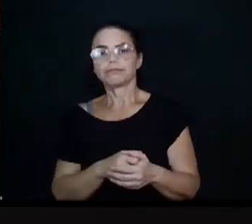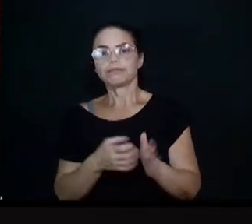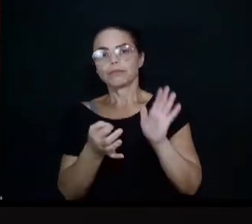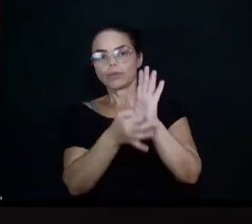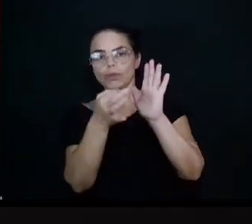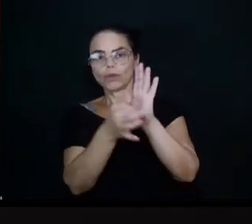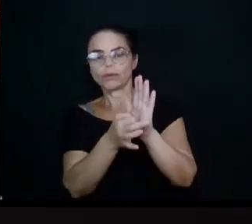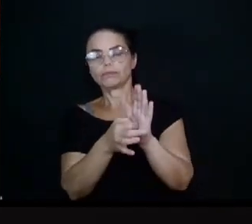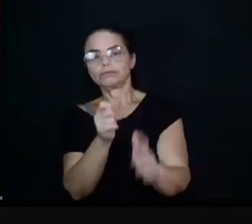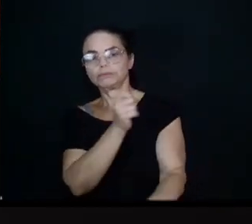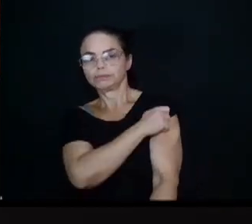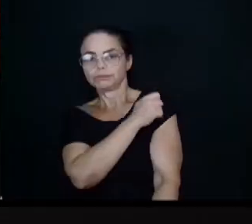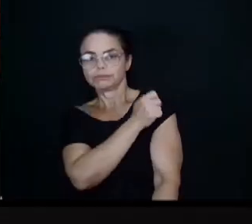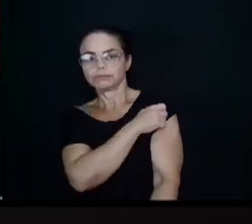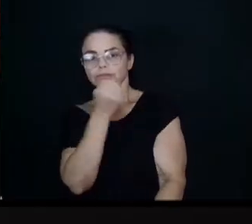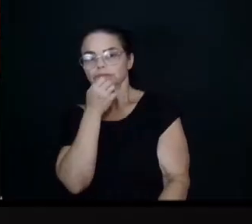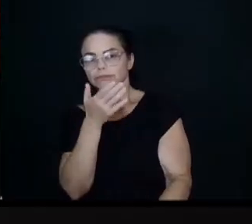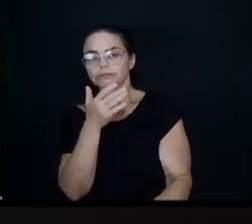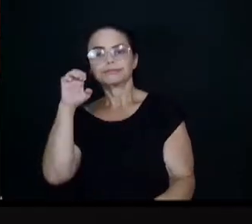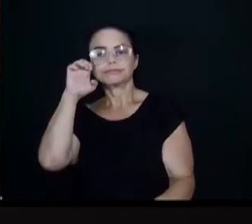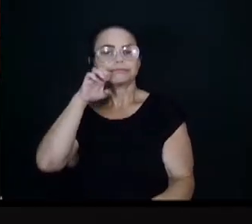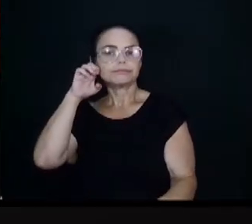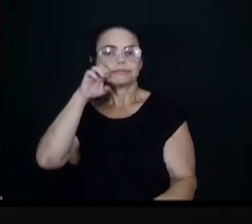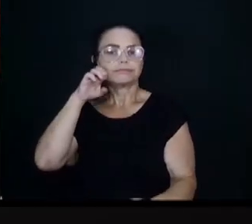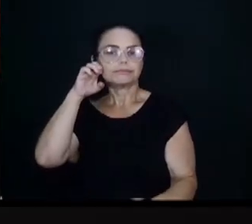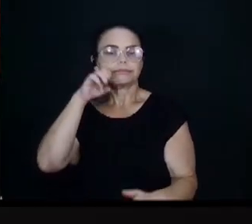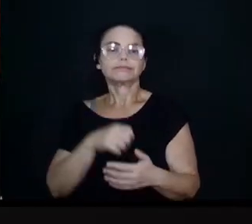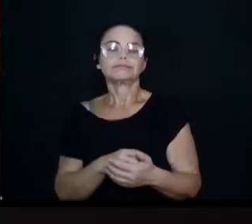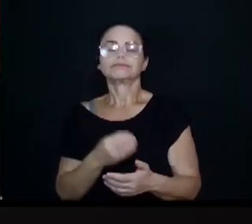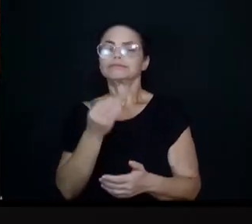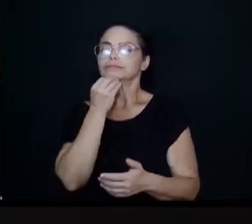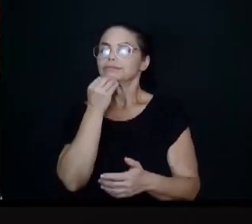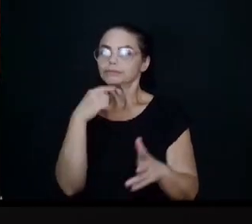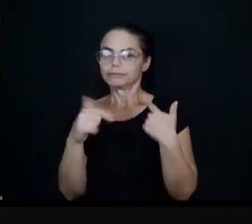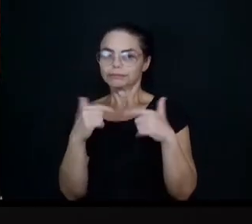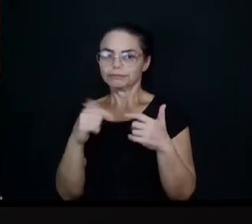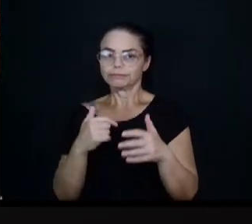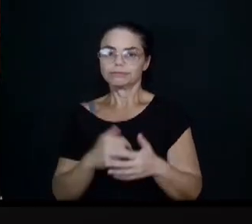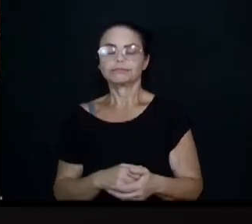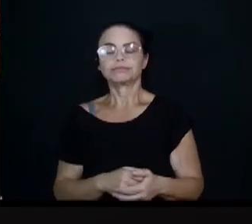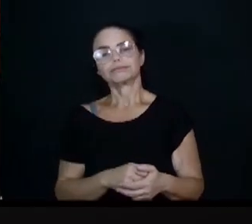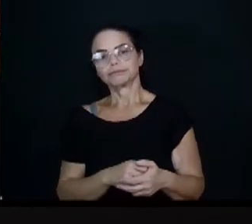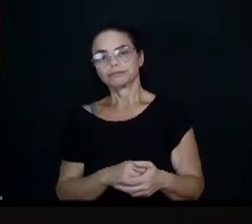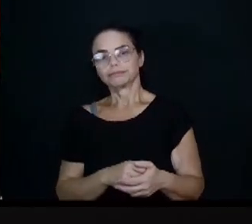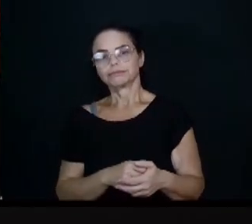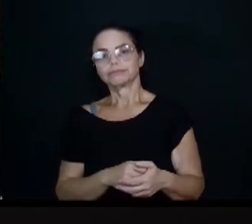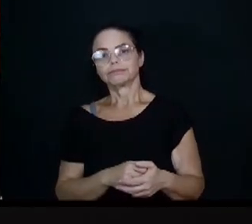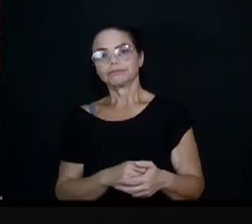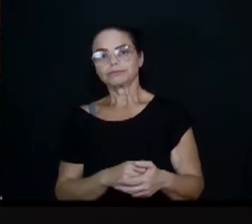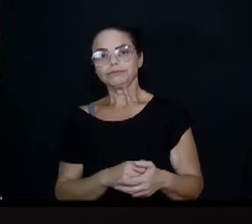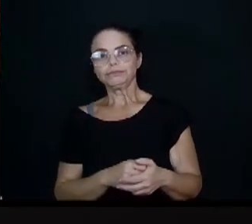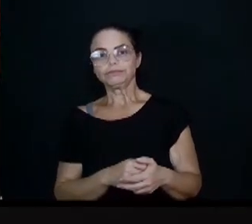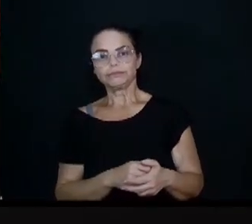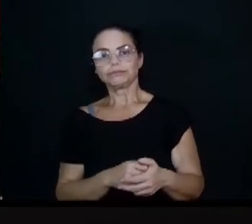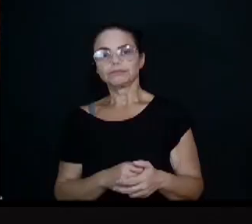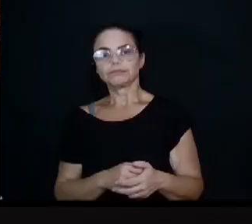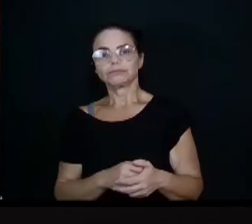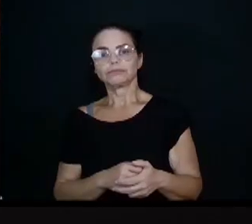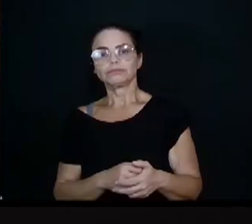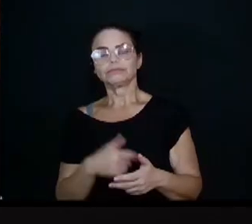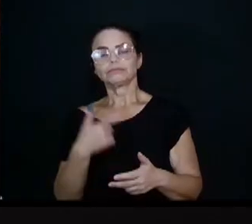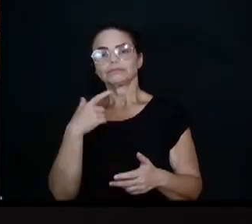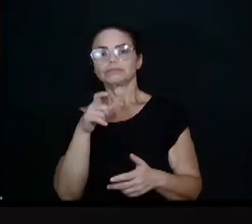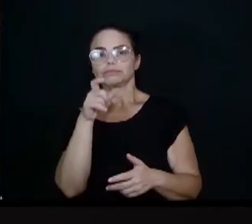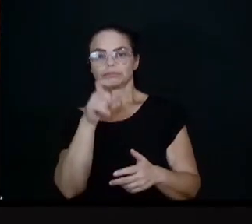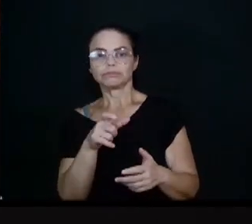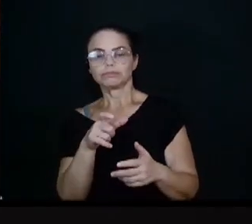foi bem no estágio por uma oportunidade de trabalho, né? Então, assim, que ele atue